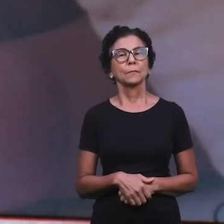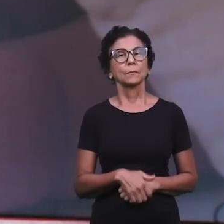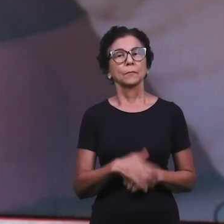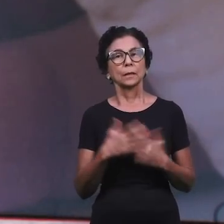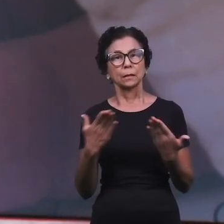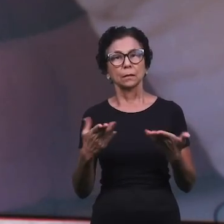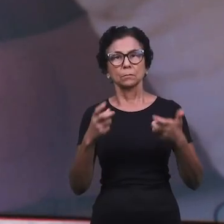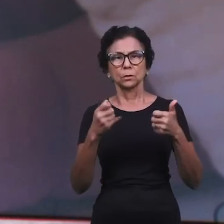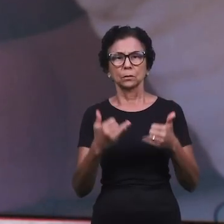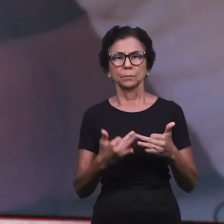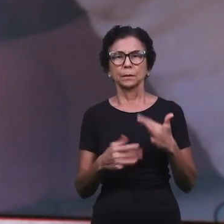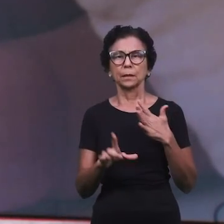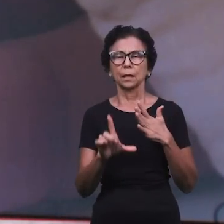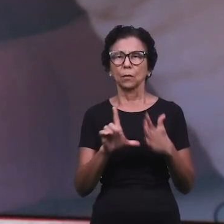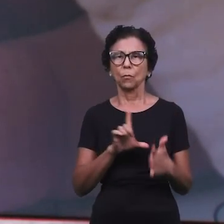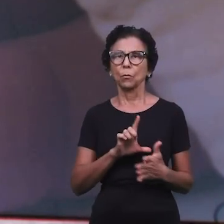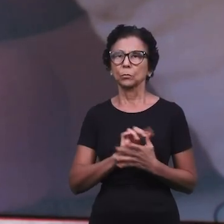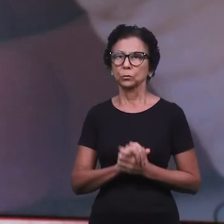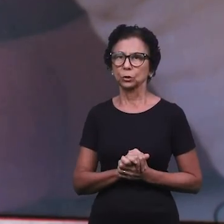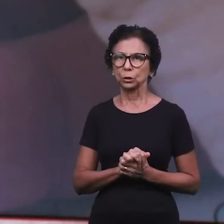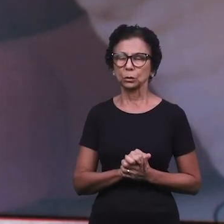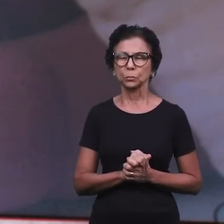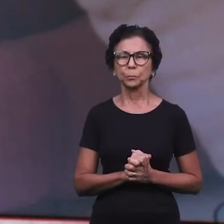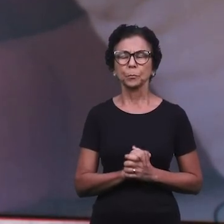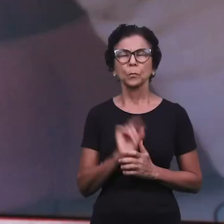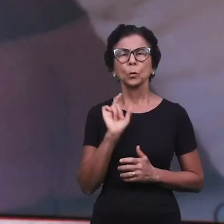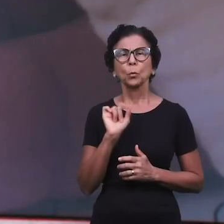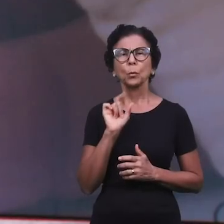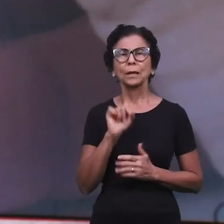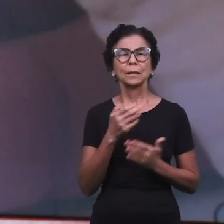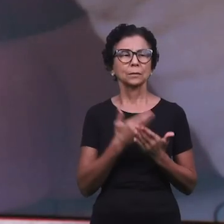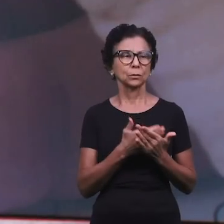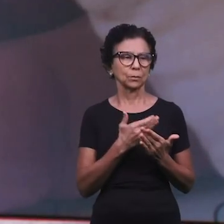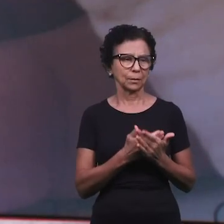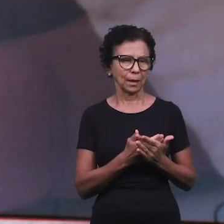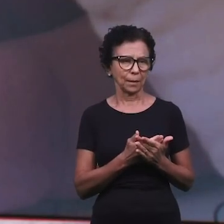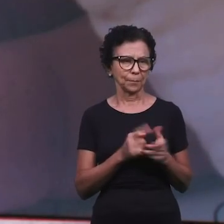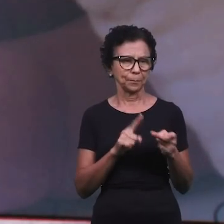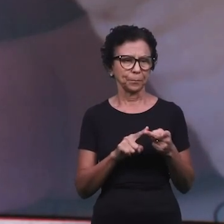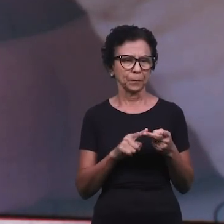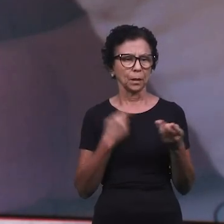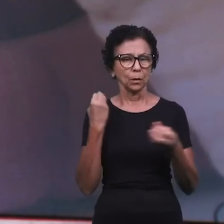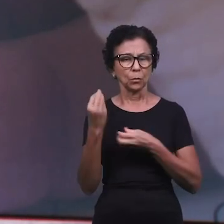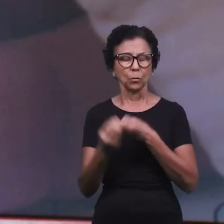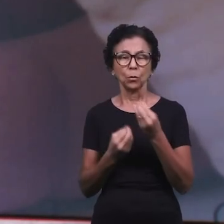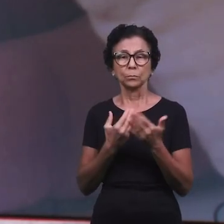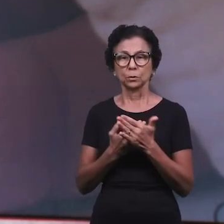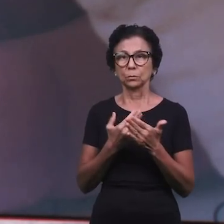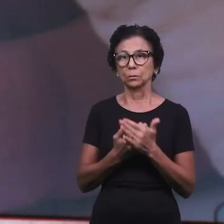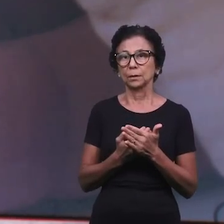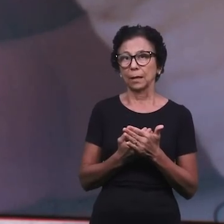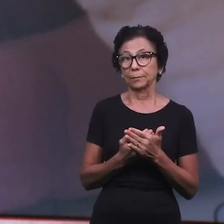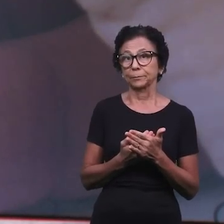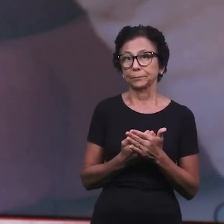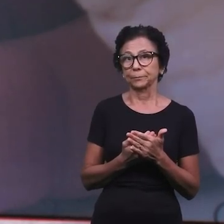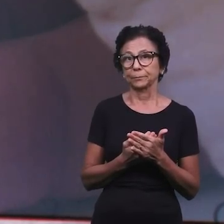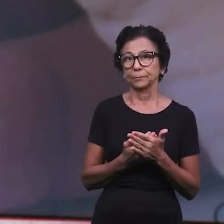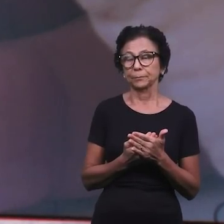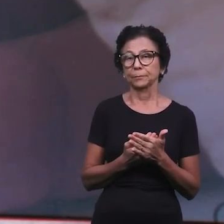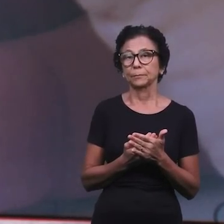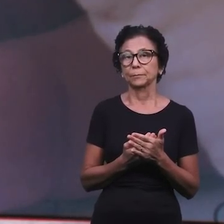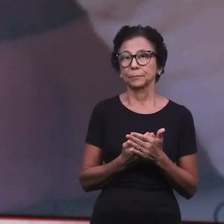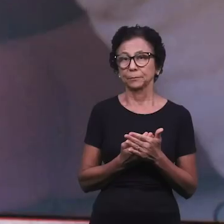tarefas, como eu já falei aqui, saber o que e como vai estudar, isso vai te dar um ganho, economia de tempo, tá